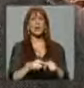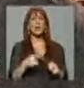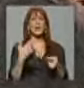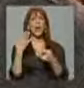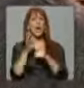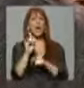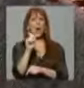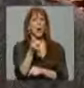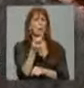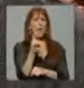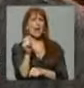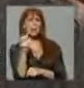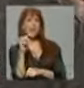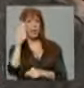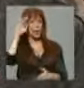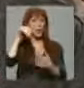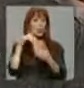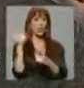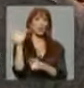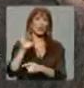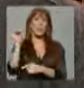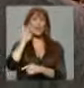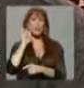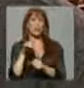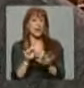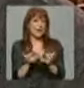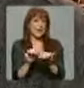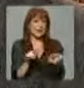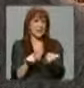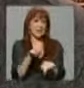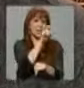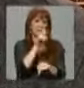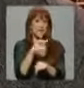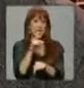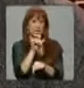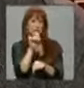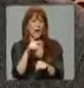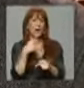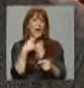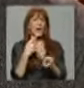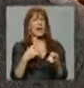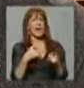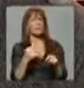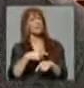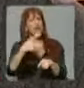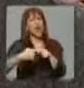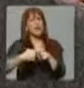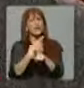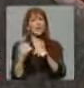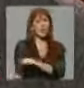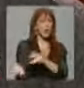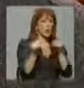do Barbieri, que é um dos compositores mais importantes do género da zarzuela. E esta é uma obra muito interessante, porque, por um